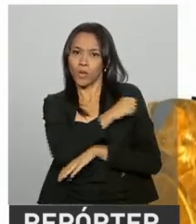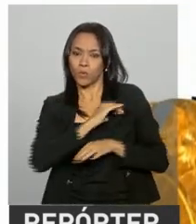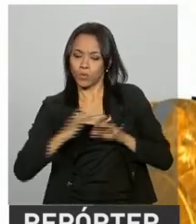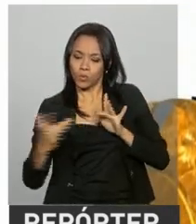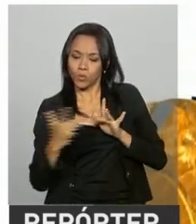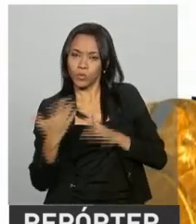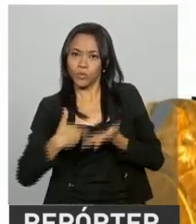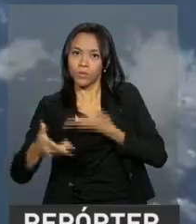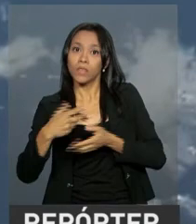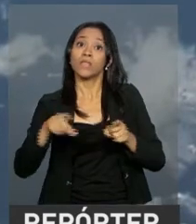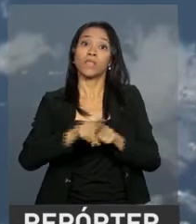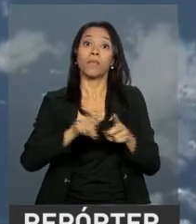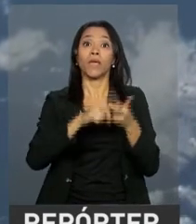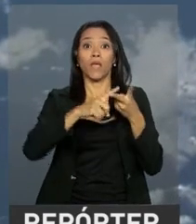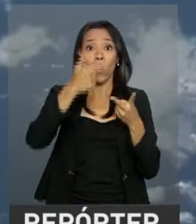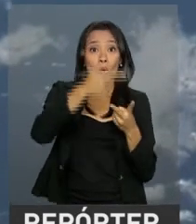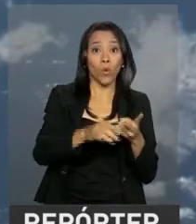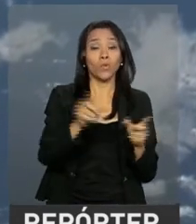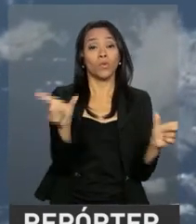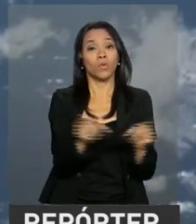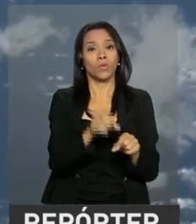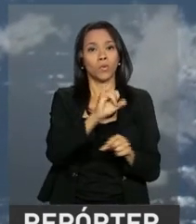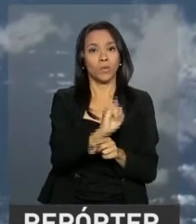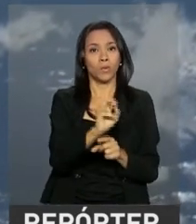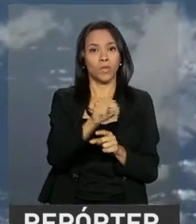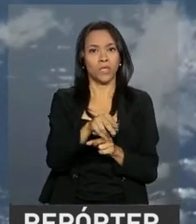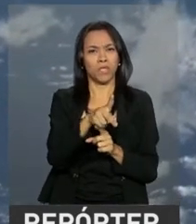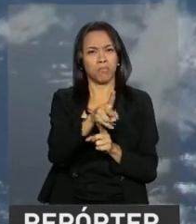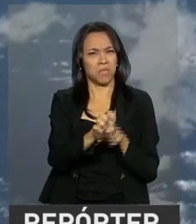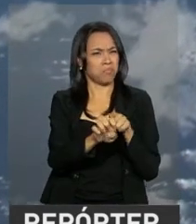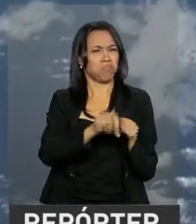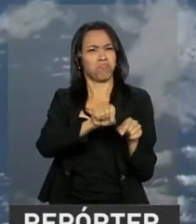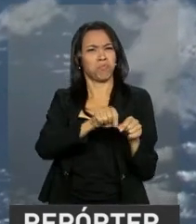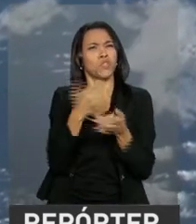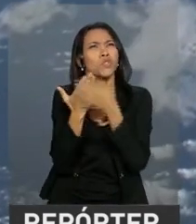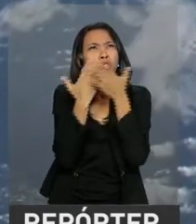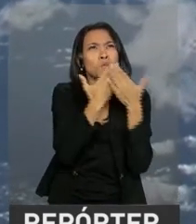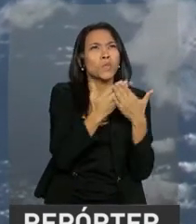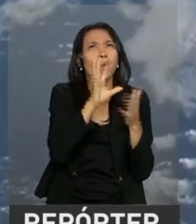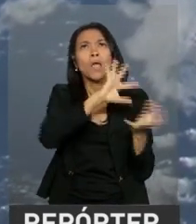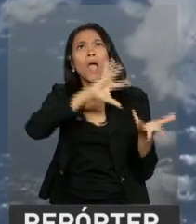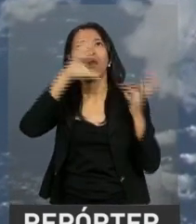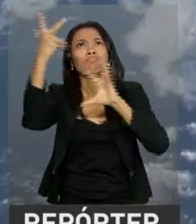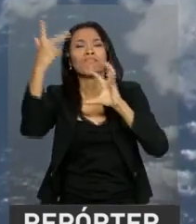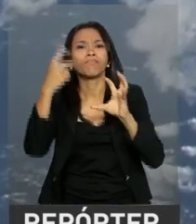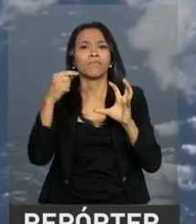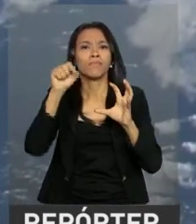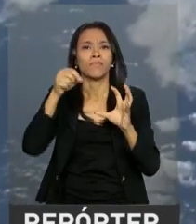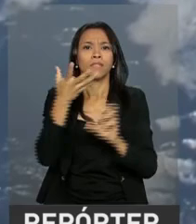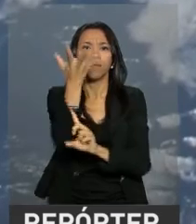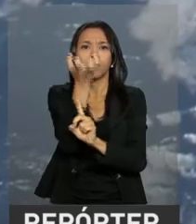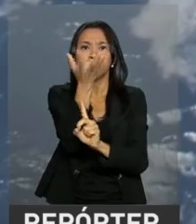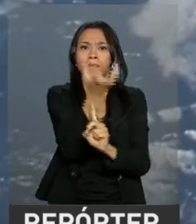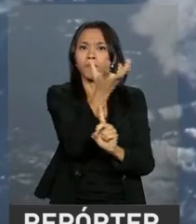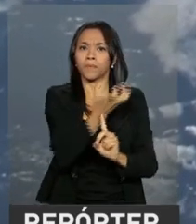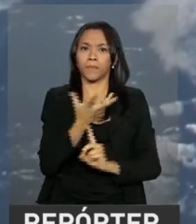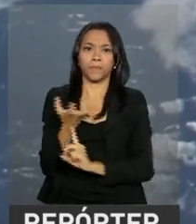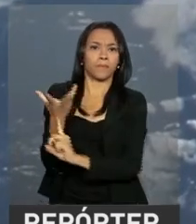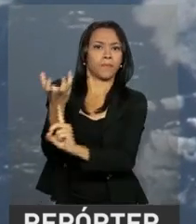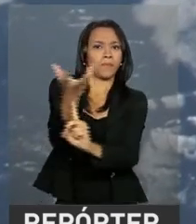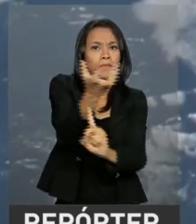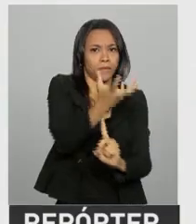também um experimento do inpe para estudar um fenômeno que compromete a captação de sinais de satélite e antenas parabólicas